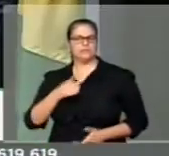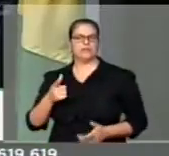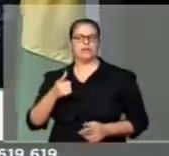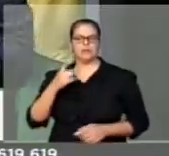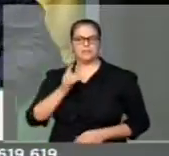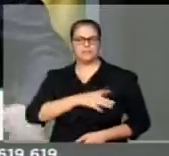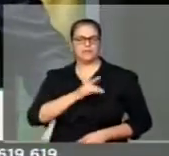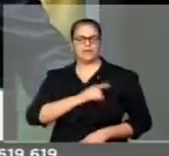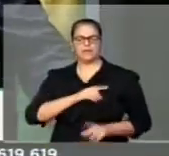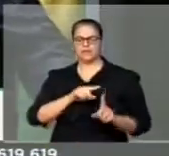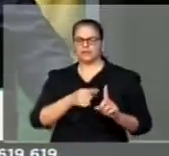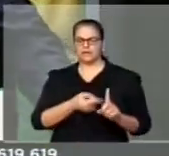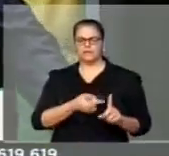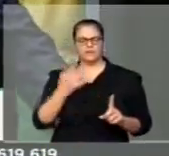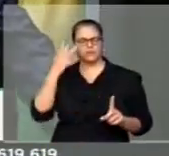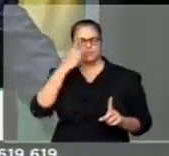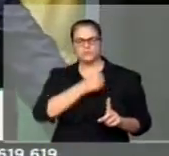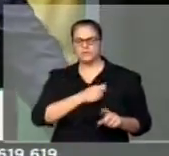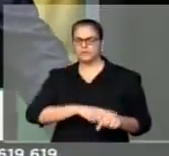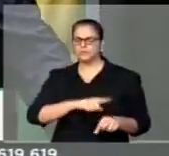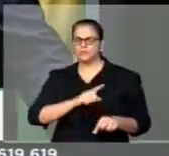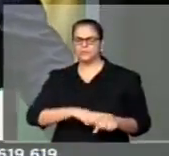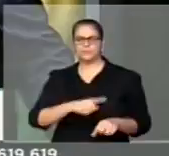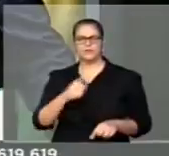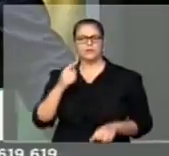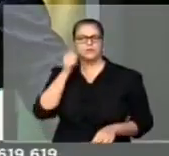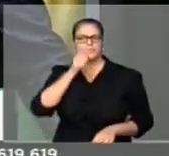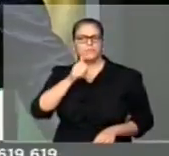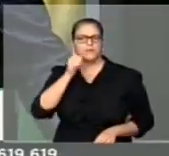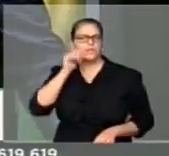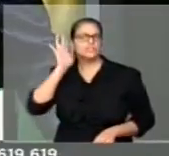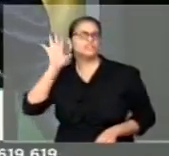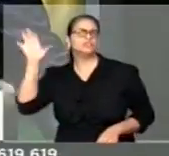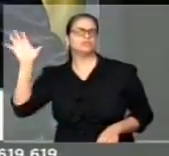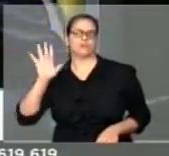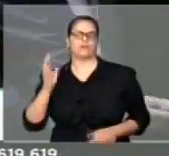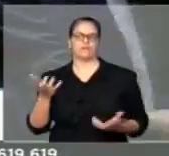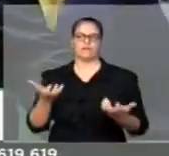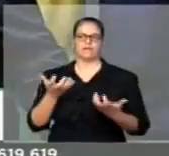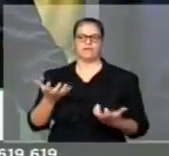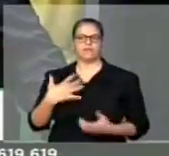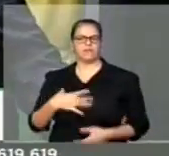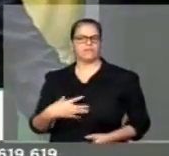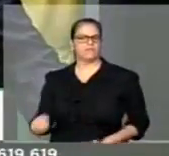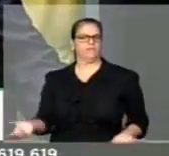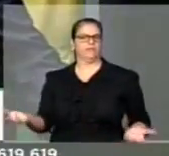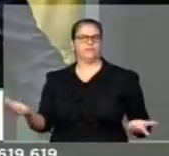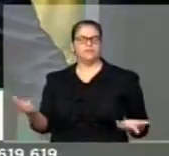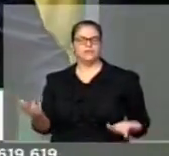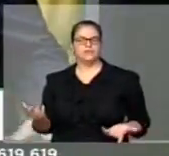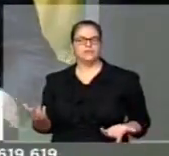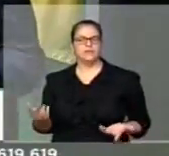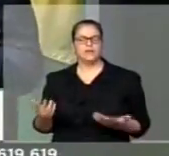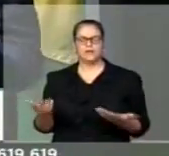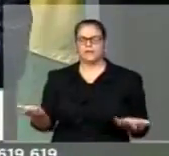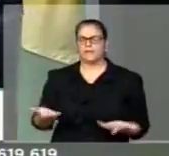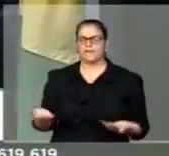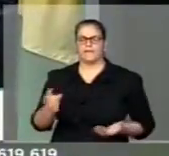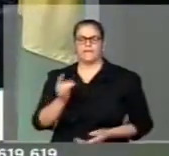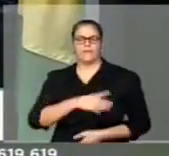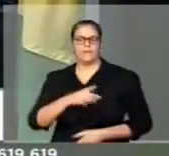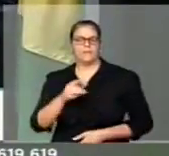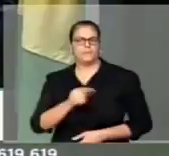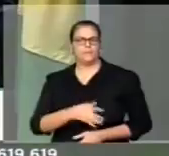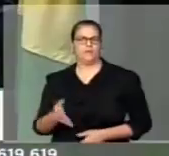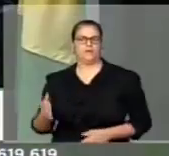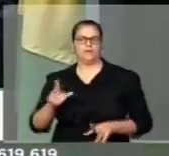o período mais bonito de qualquer mulher que sonha em sua vida em poder procriar. E é exatamente esse